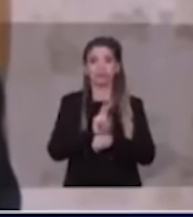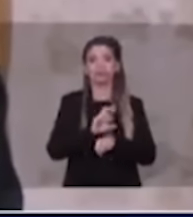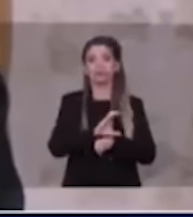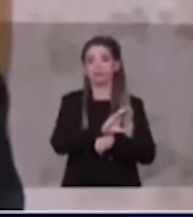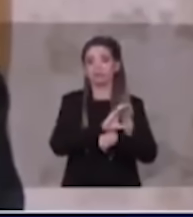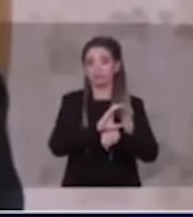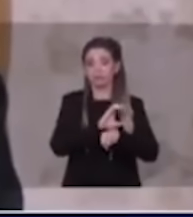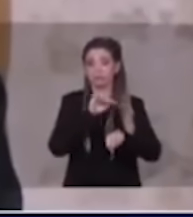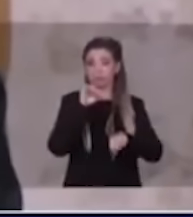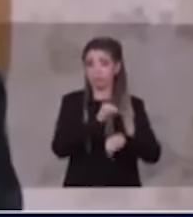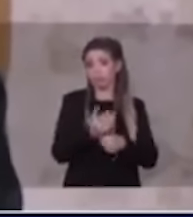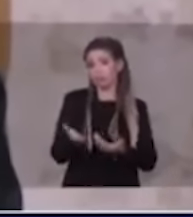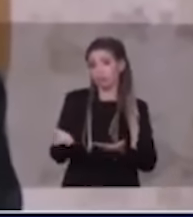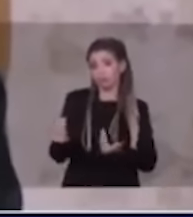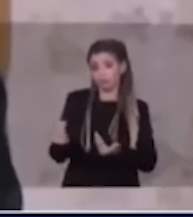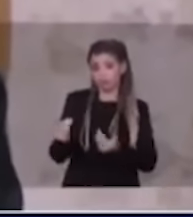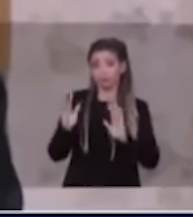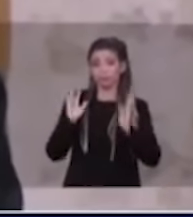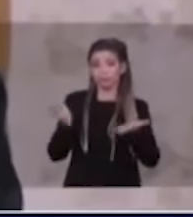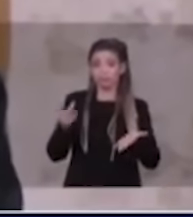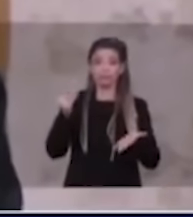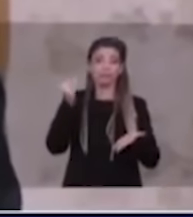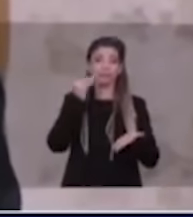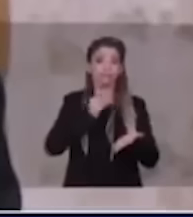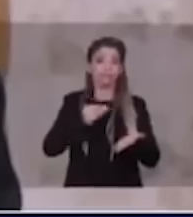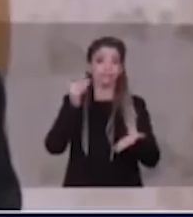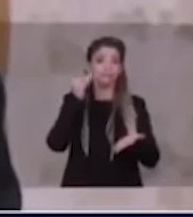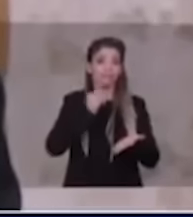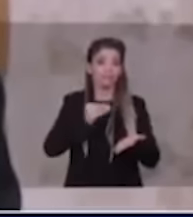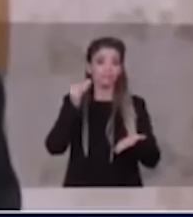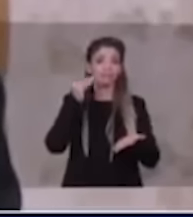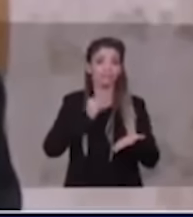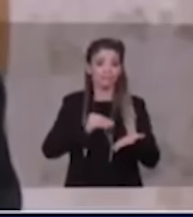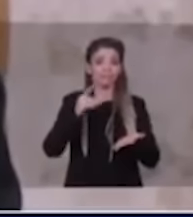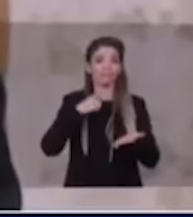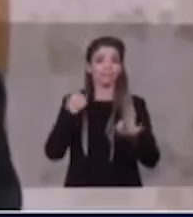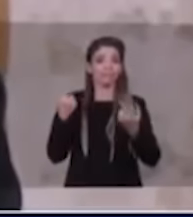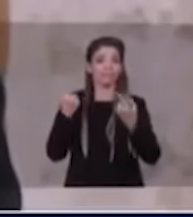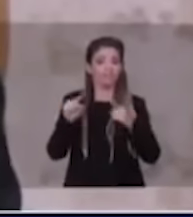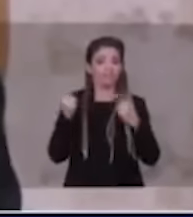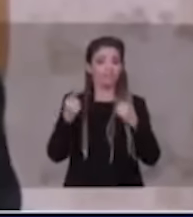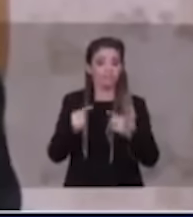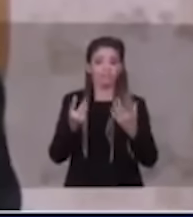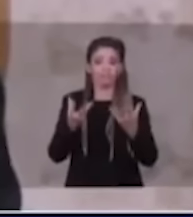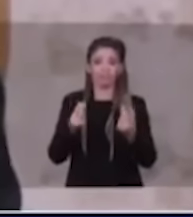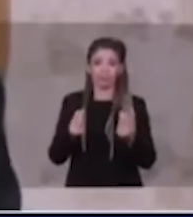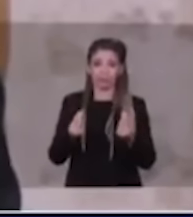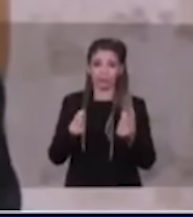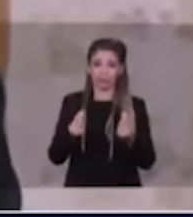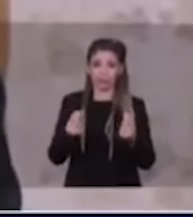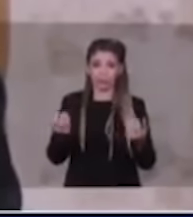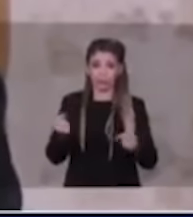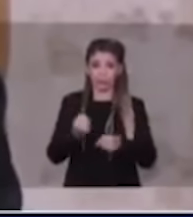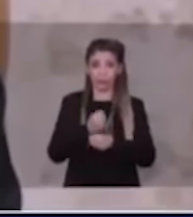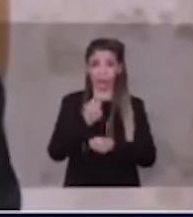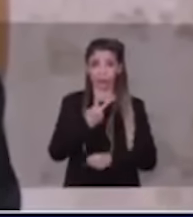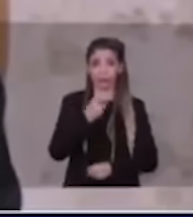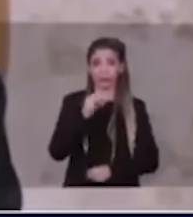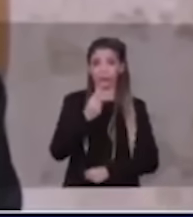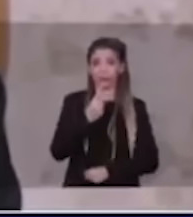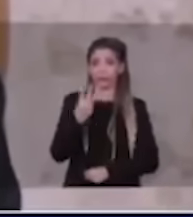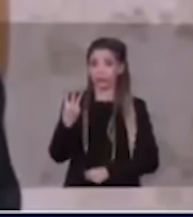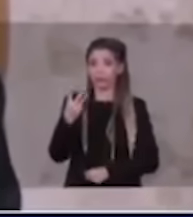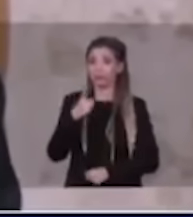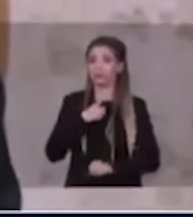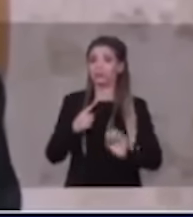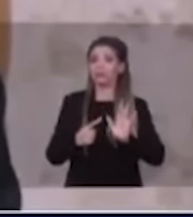nossa jovem e já tão testada democracia neste ano de 2023 a Constituição